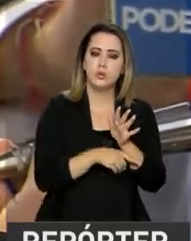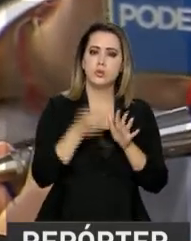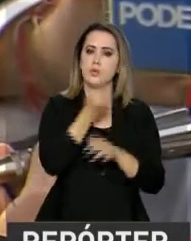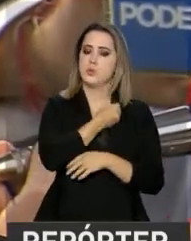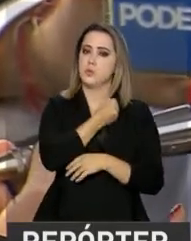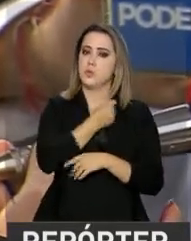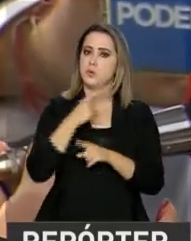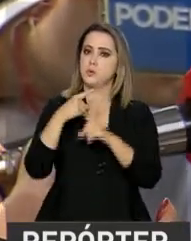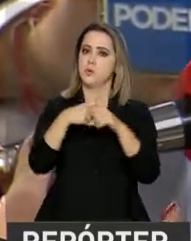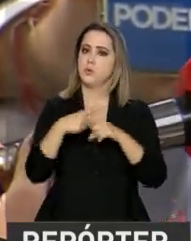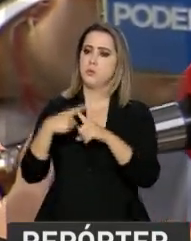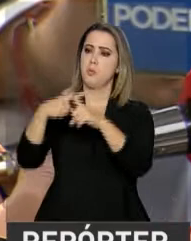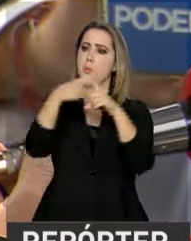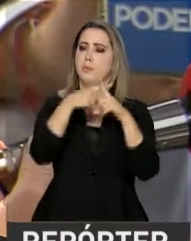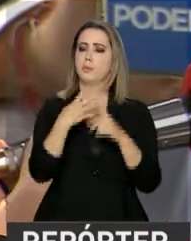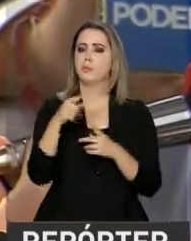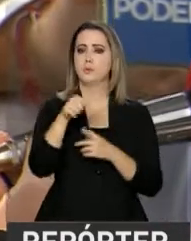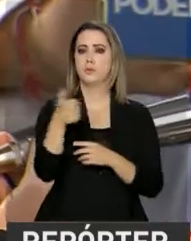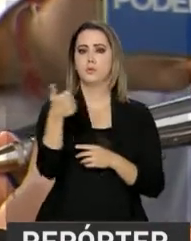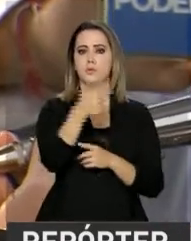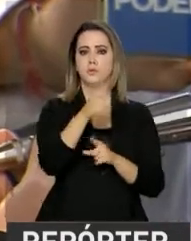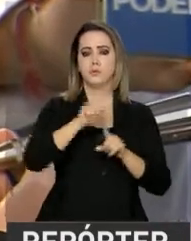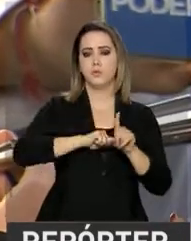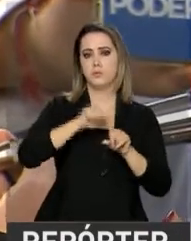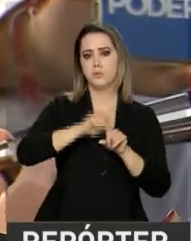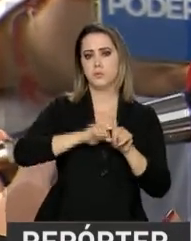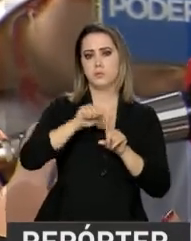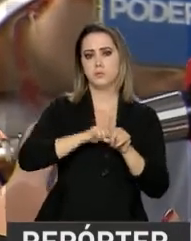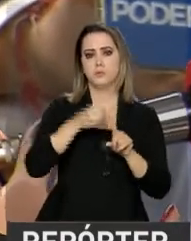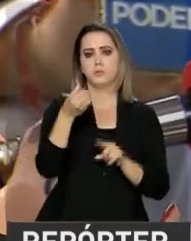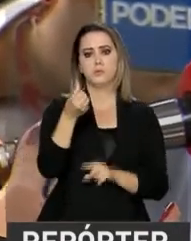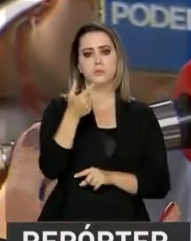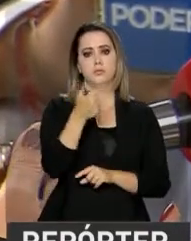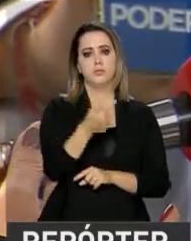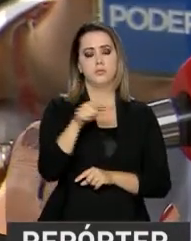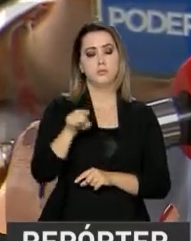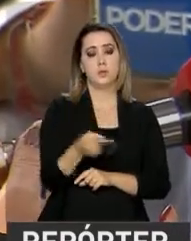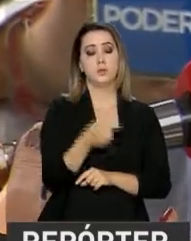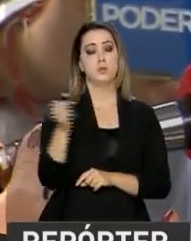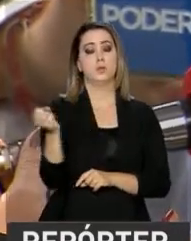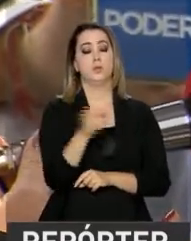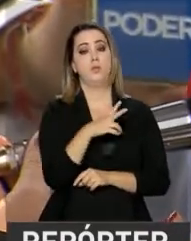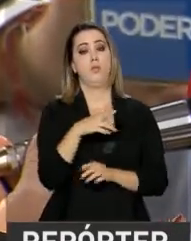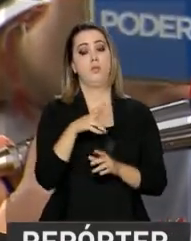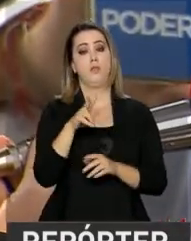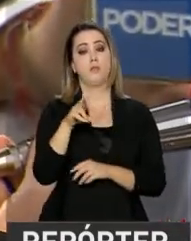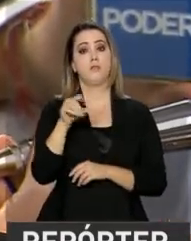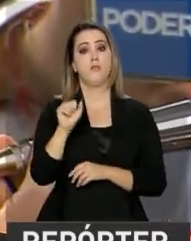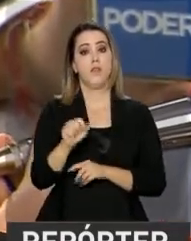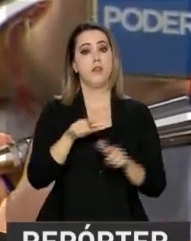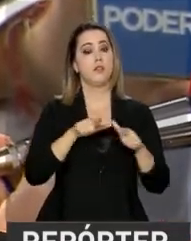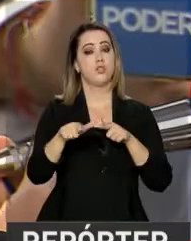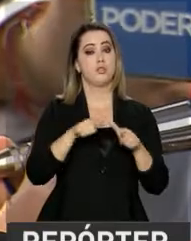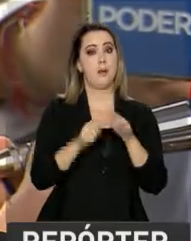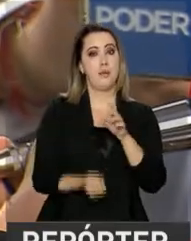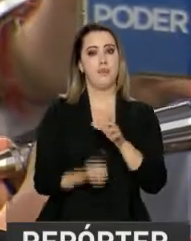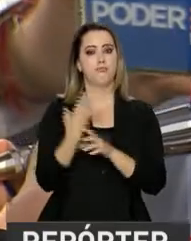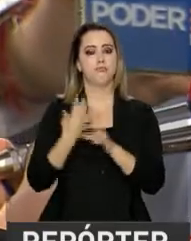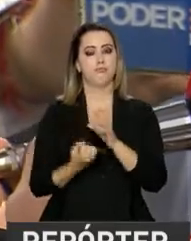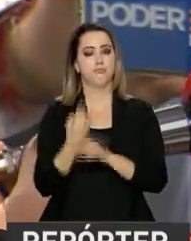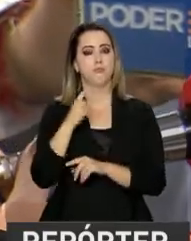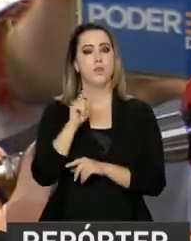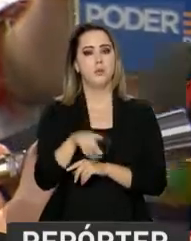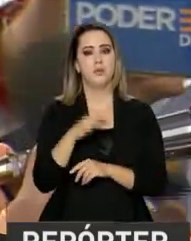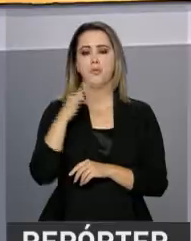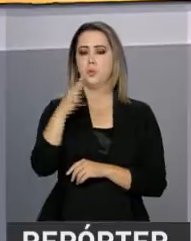positivos nos últimos 12 meses de 67 mil poços positivos de ser fundamental para sinalizar que o futuro